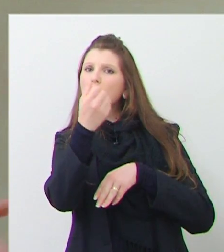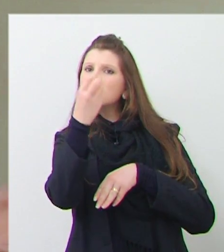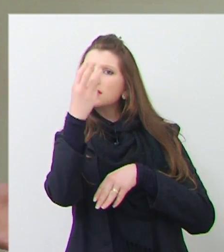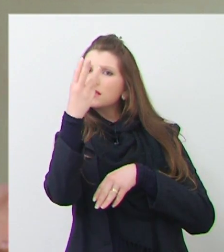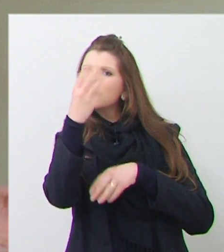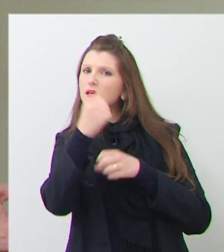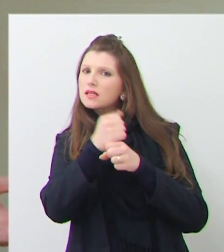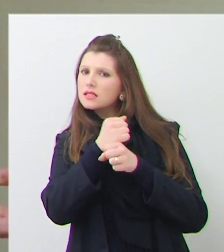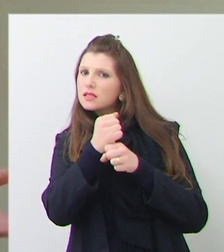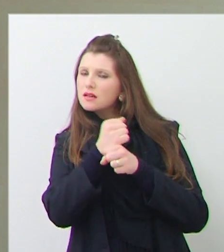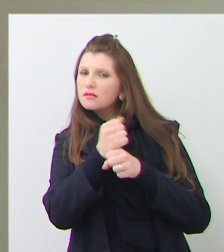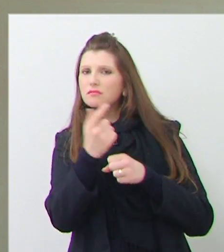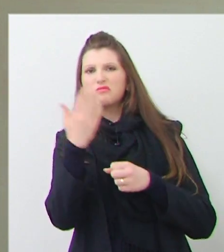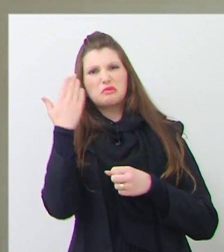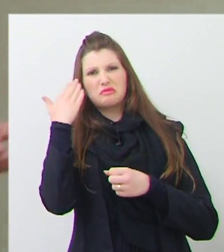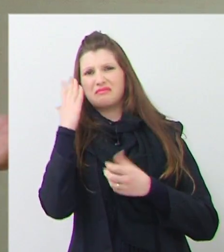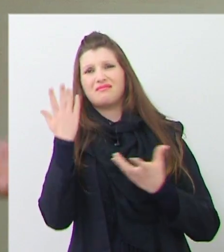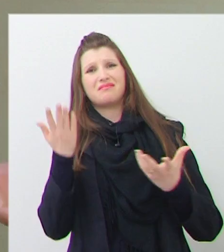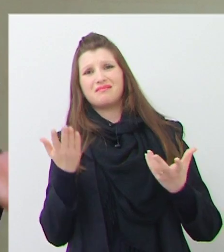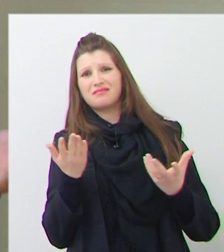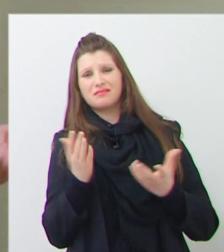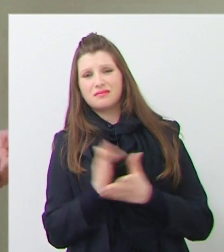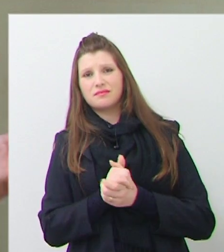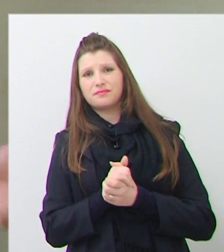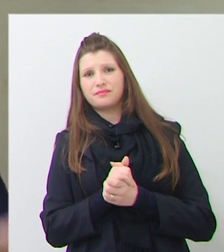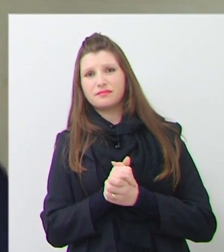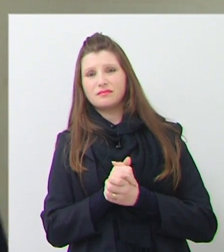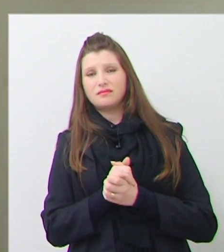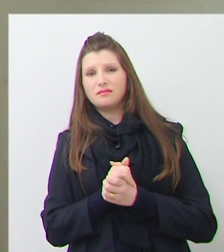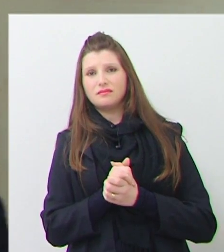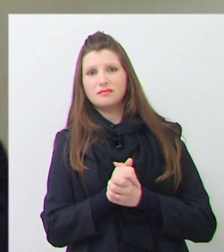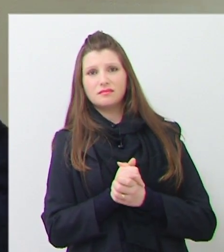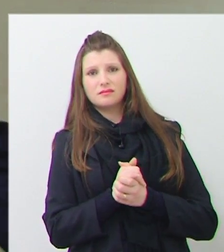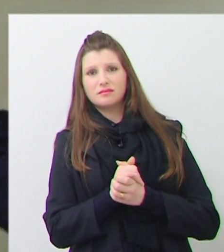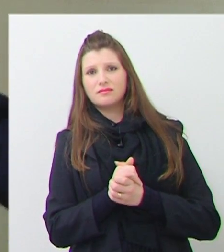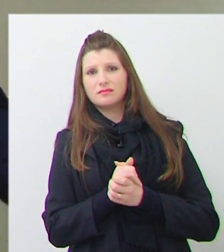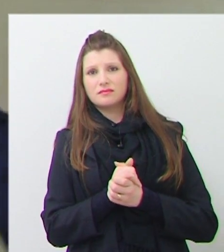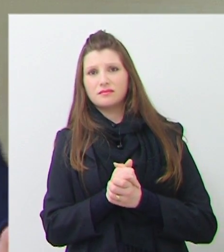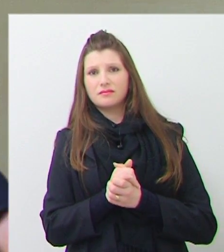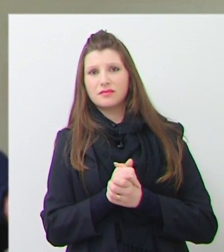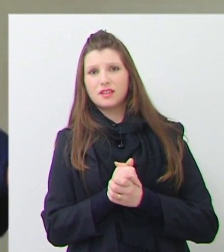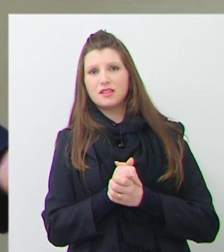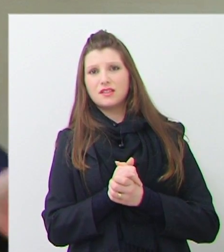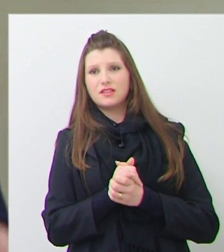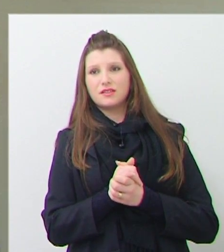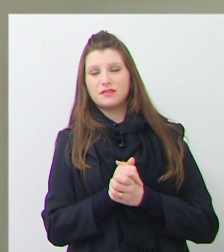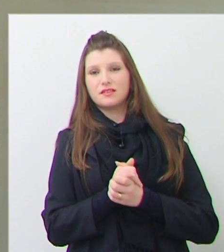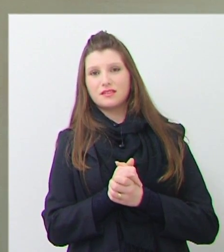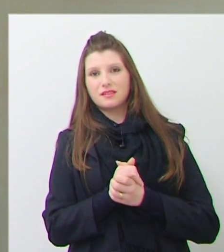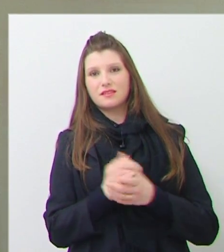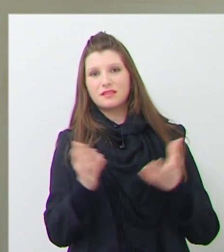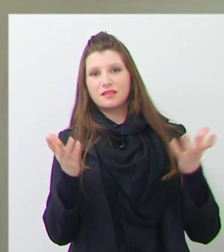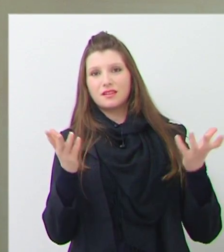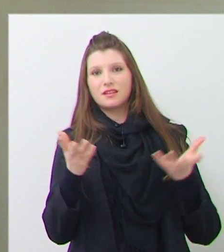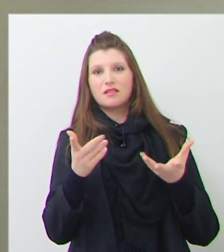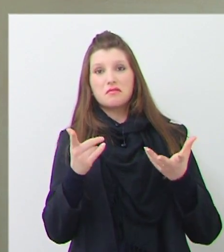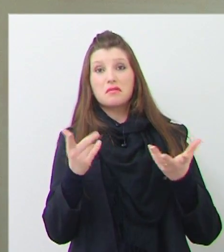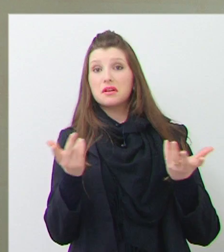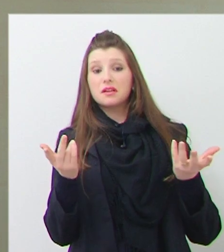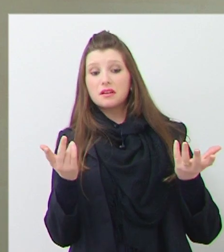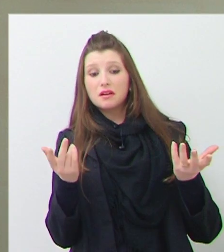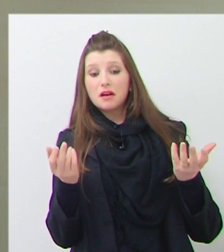não entendo. Vereador Moacir, Vossa Excelência, permite uma parte. Agora aparece essa dívida,